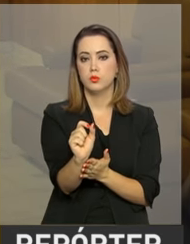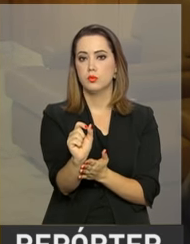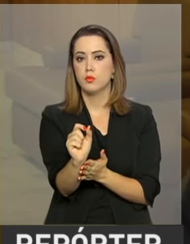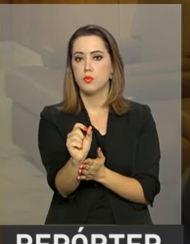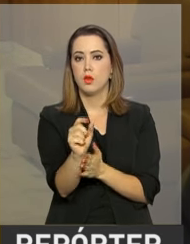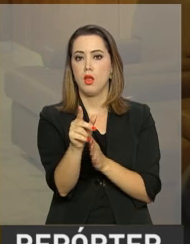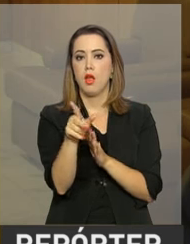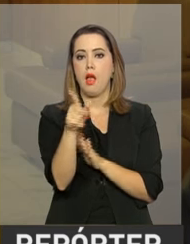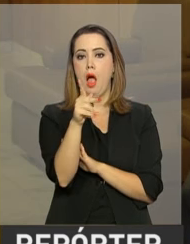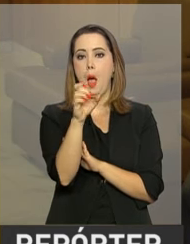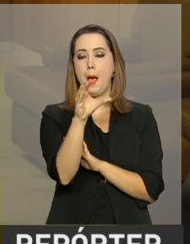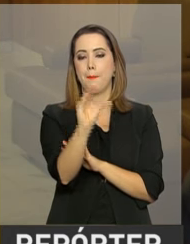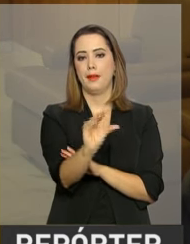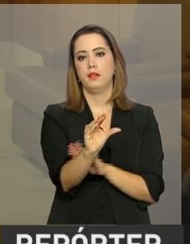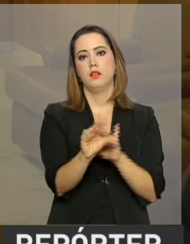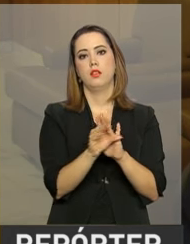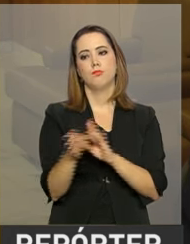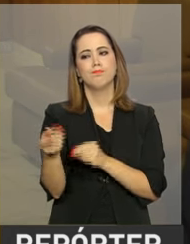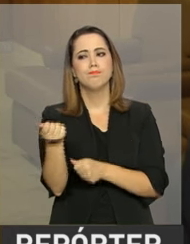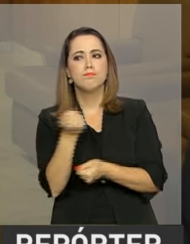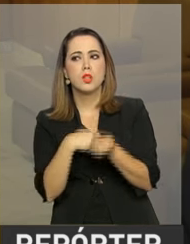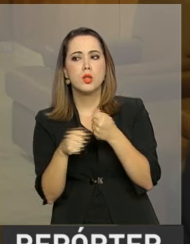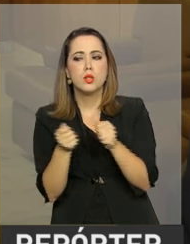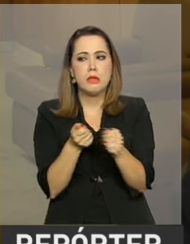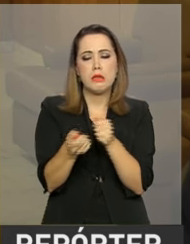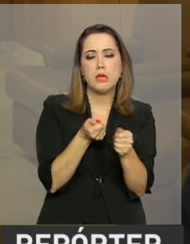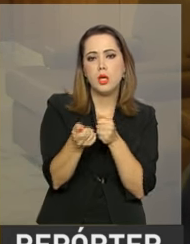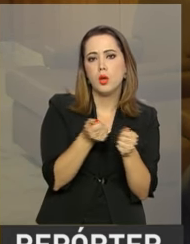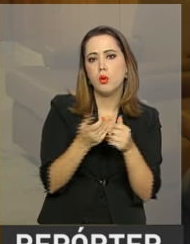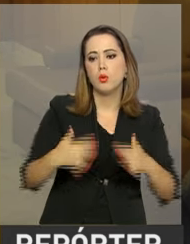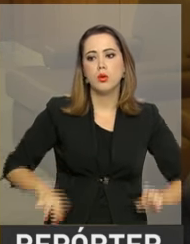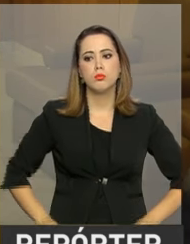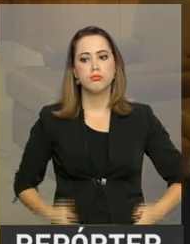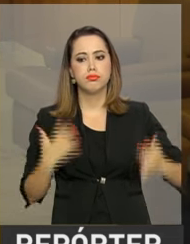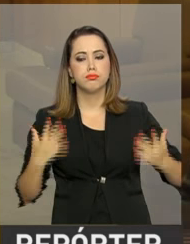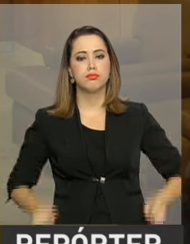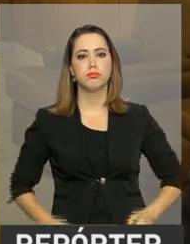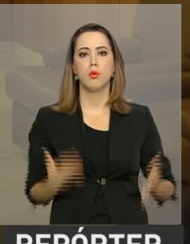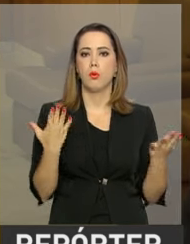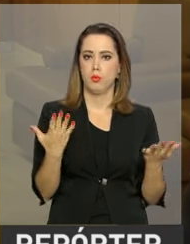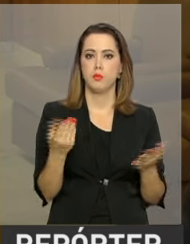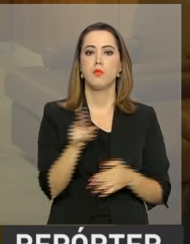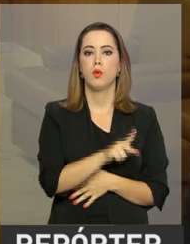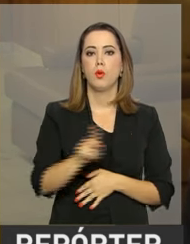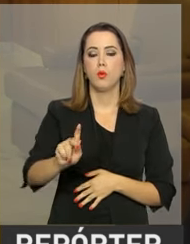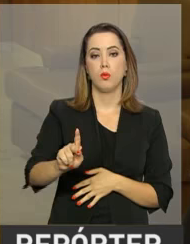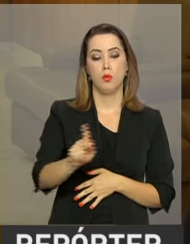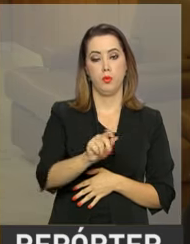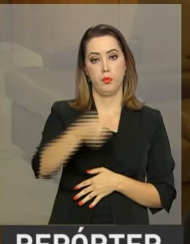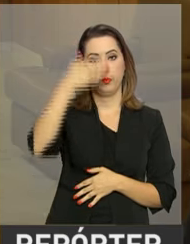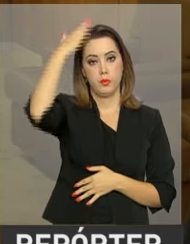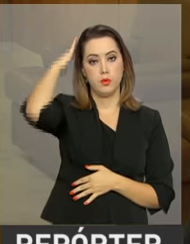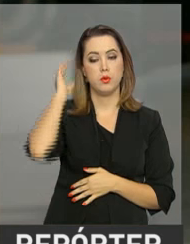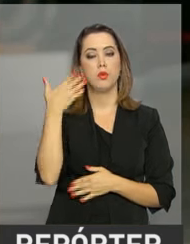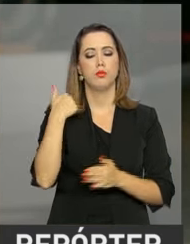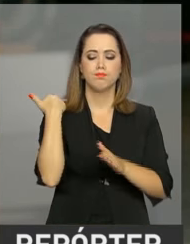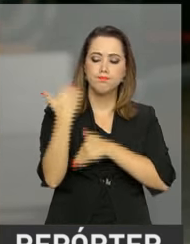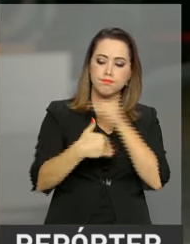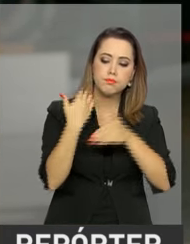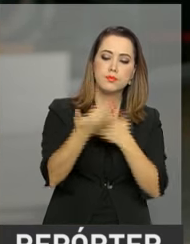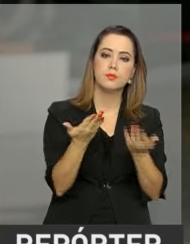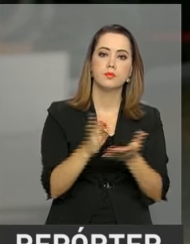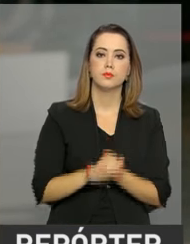da da PEC que regula os gastos públicos né Eu acho que o presidente fez uma fala norteadora do que vai ser daqui pra